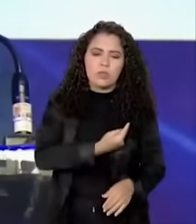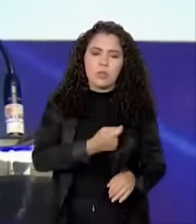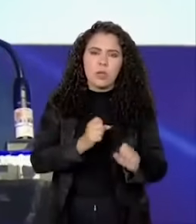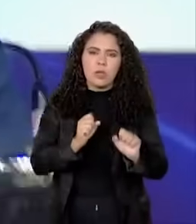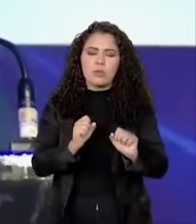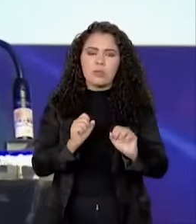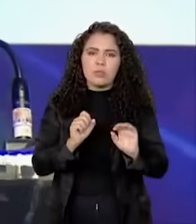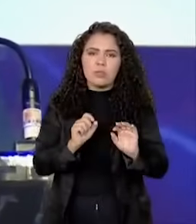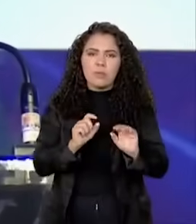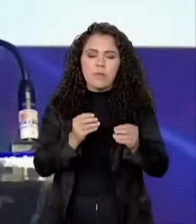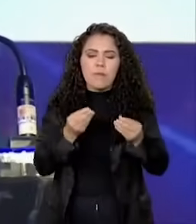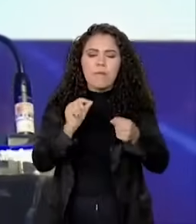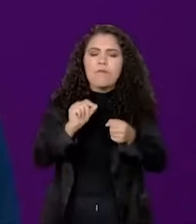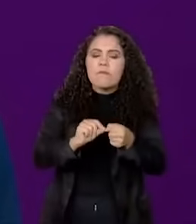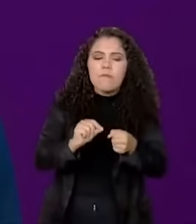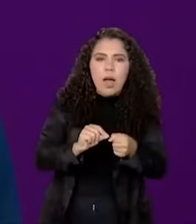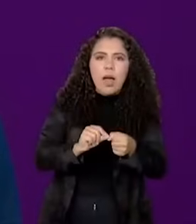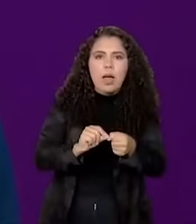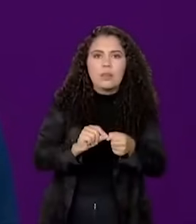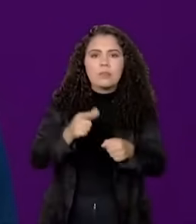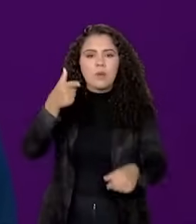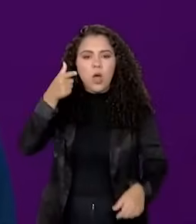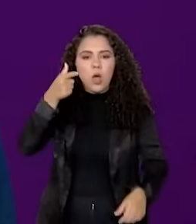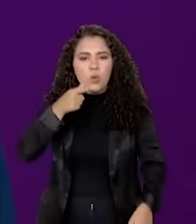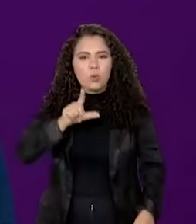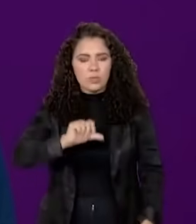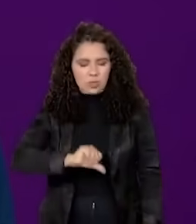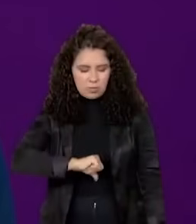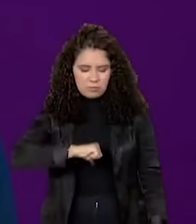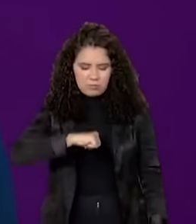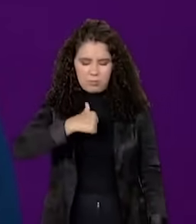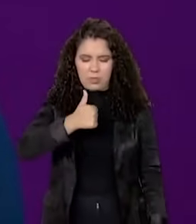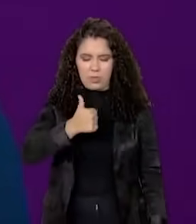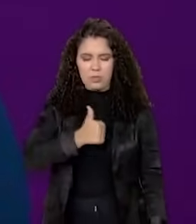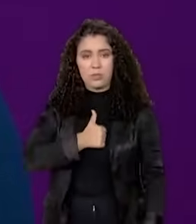para recuperar a autoestima do povo brasileiro.